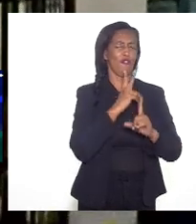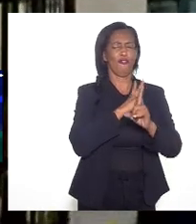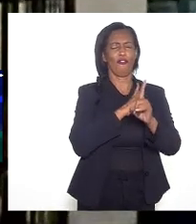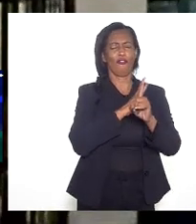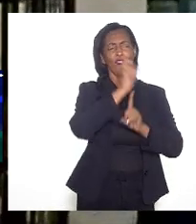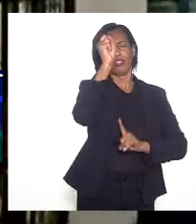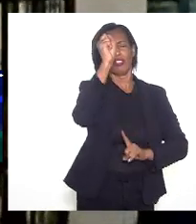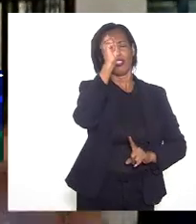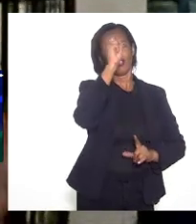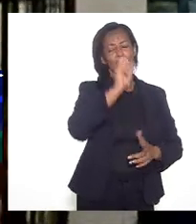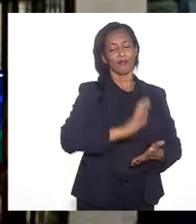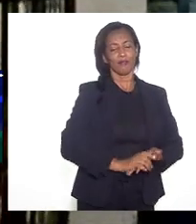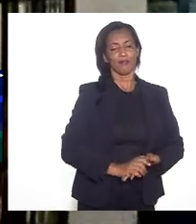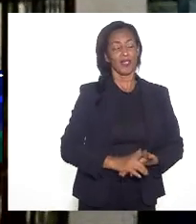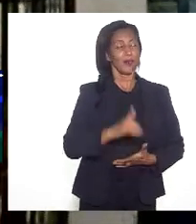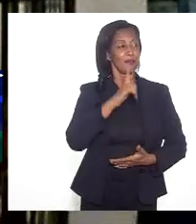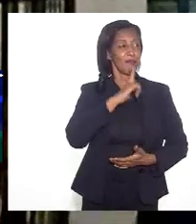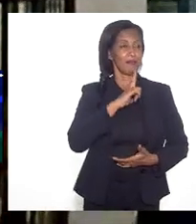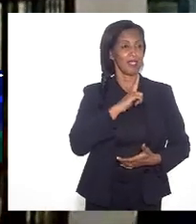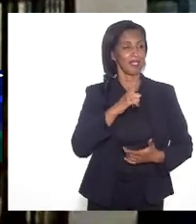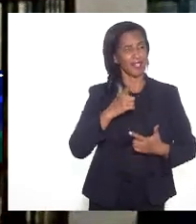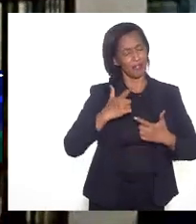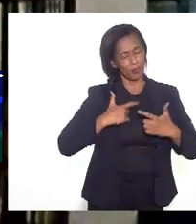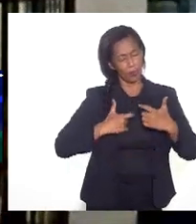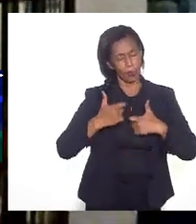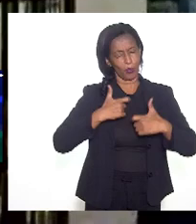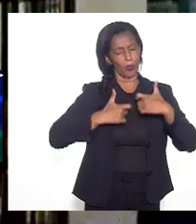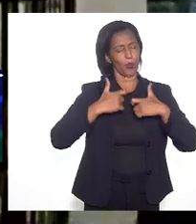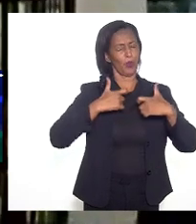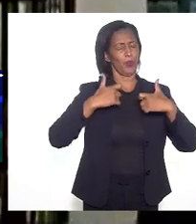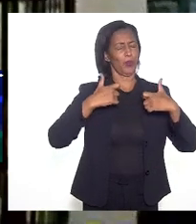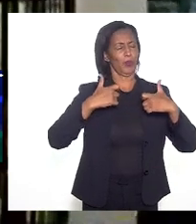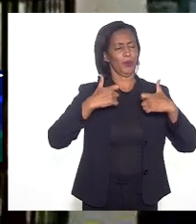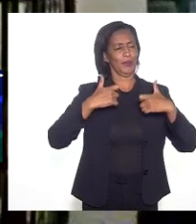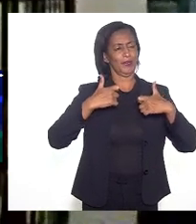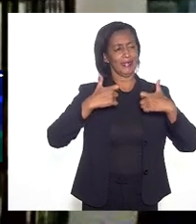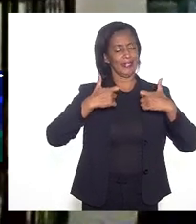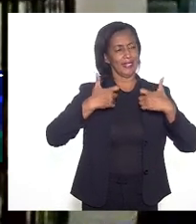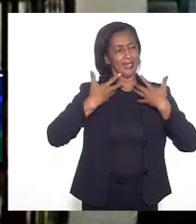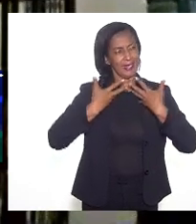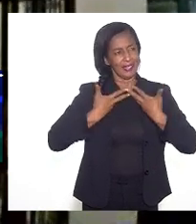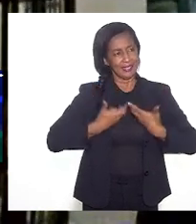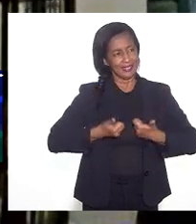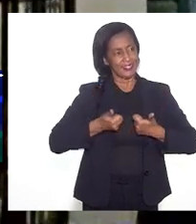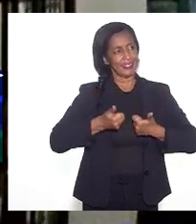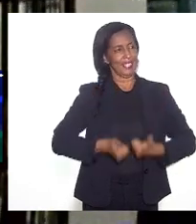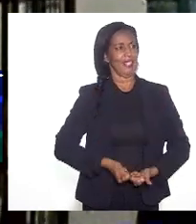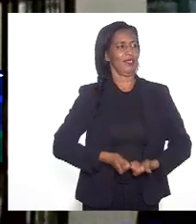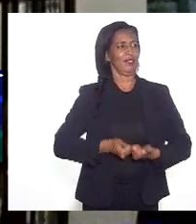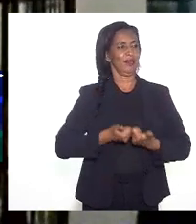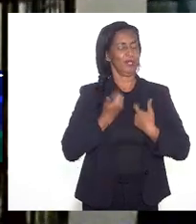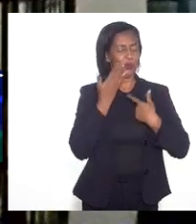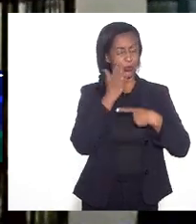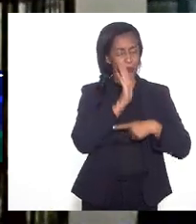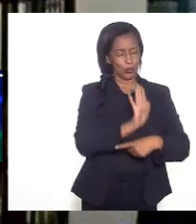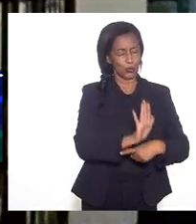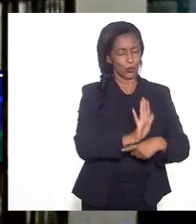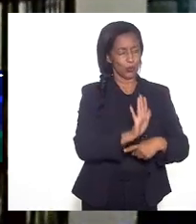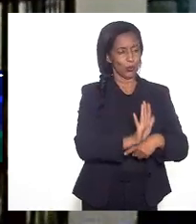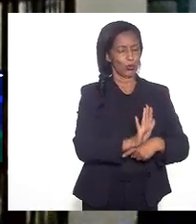vitorioso, mas pela sua luta incansável na defesa